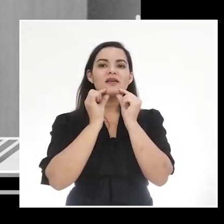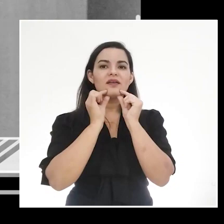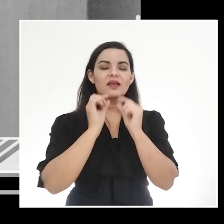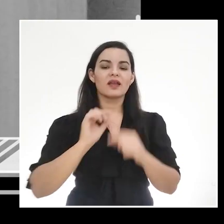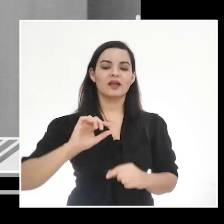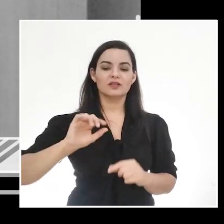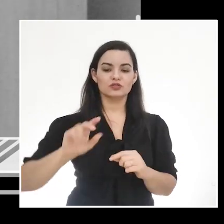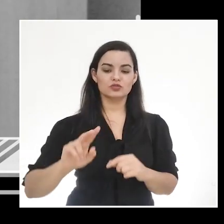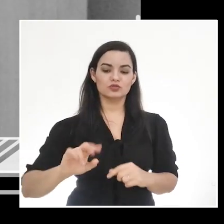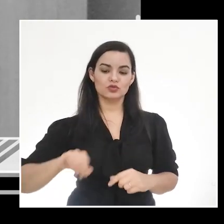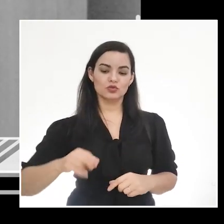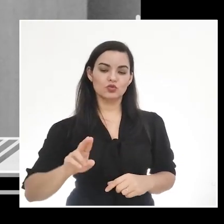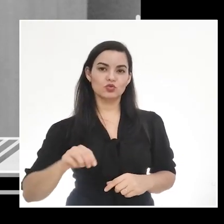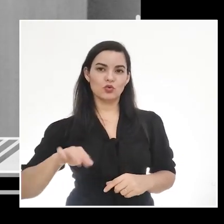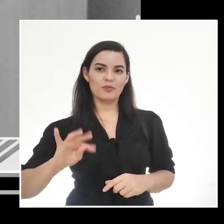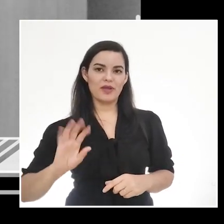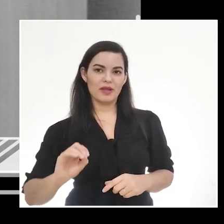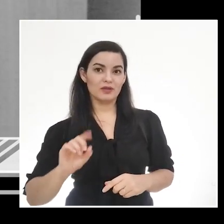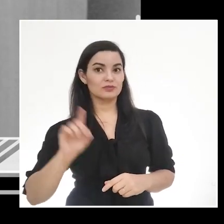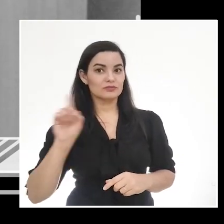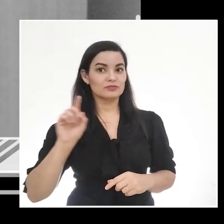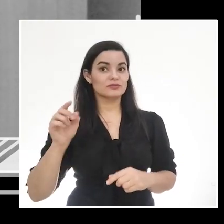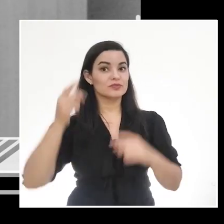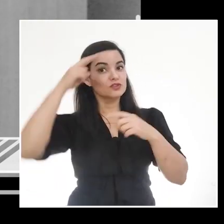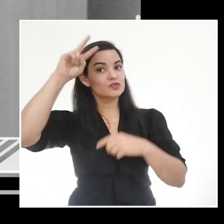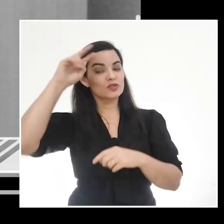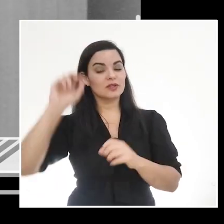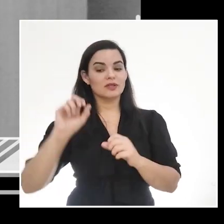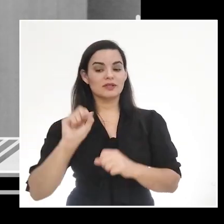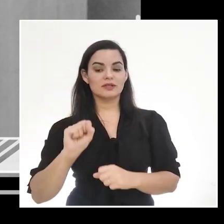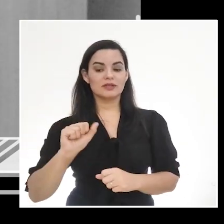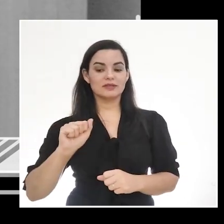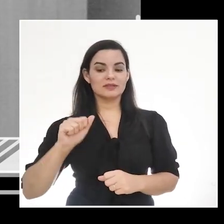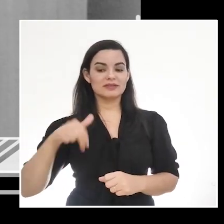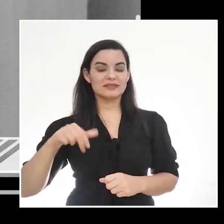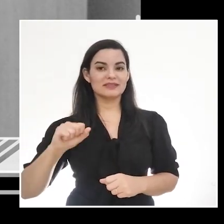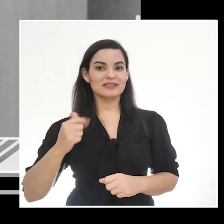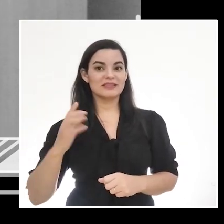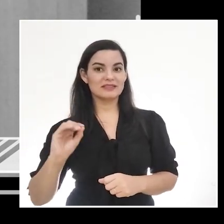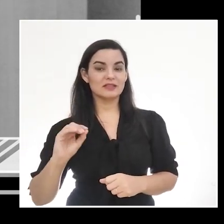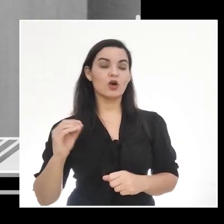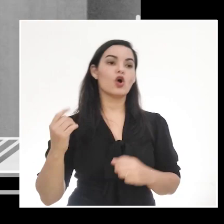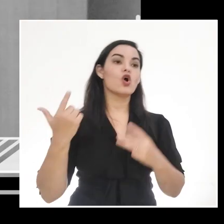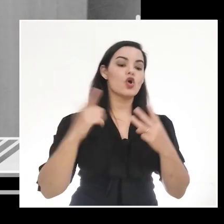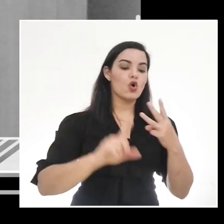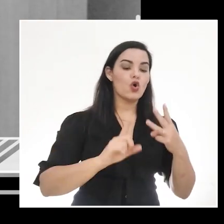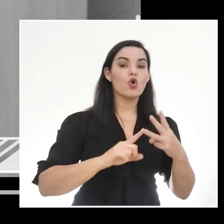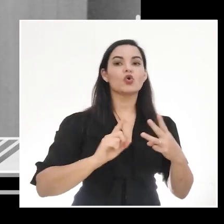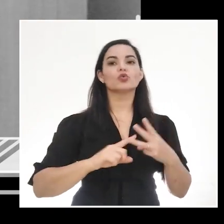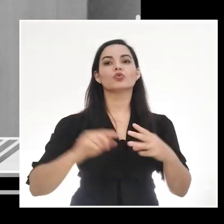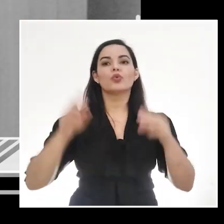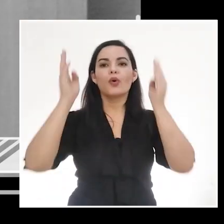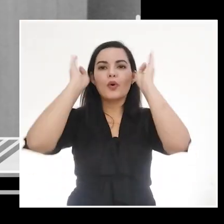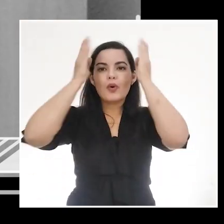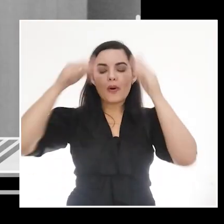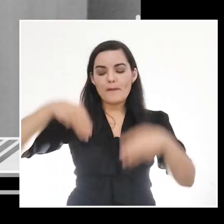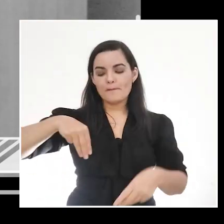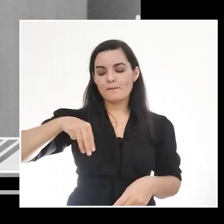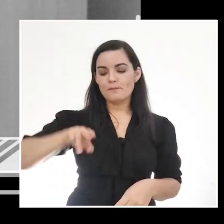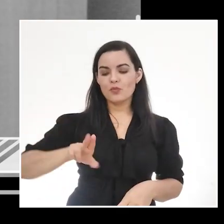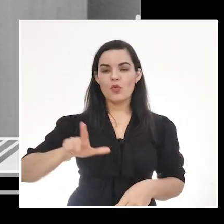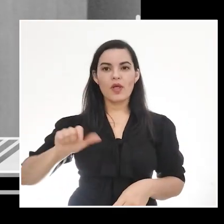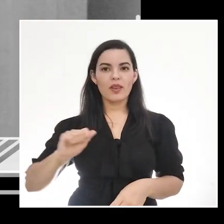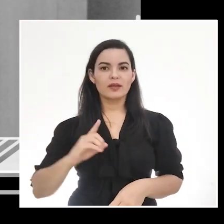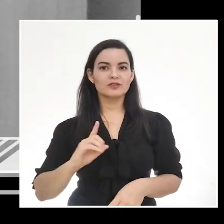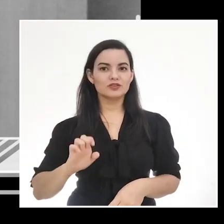quando Sansão usou a queixada de jumento, e a mula de Balaão. e falou sobre a mula, falou que chamou o